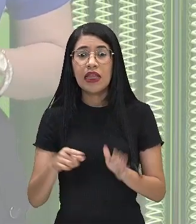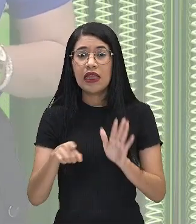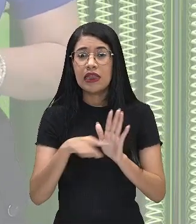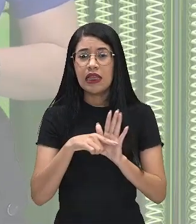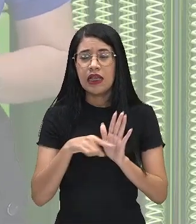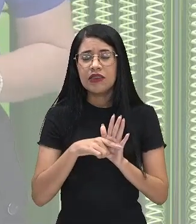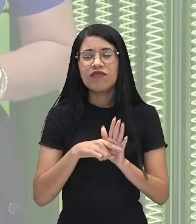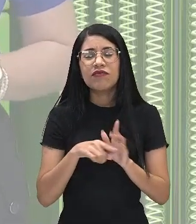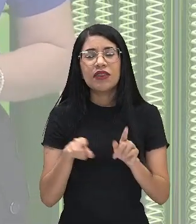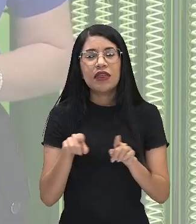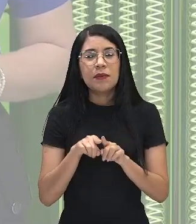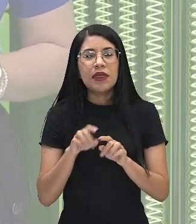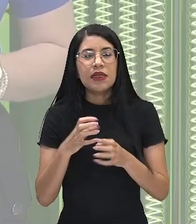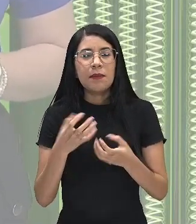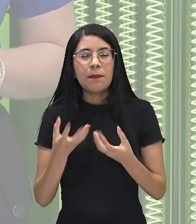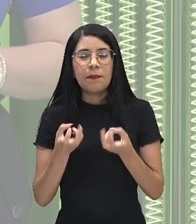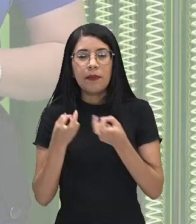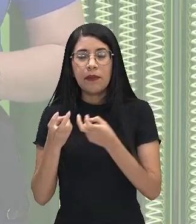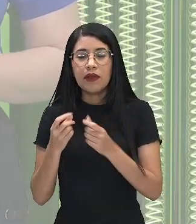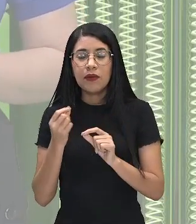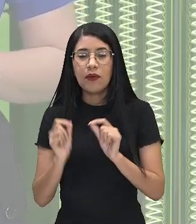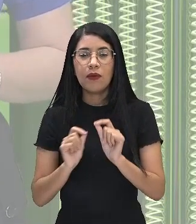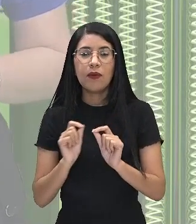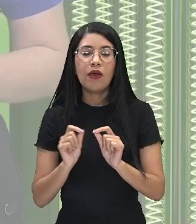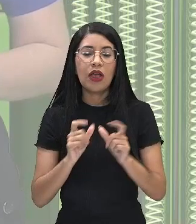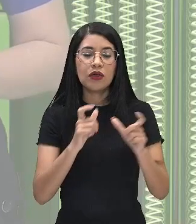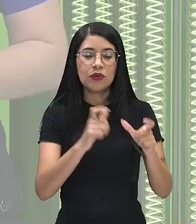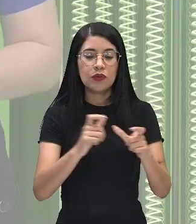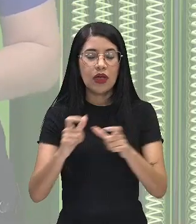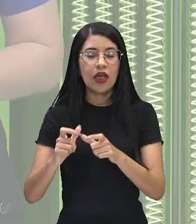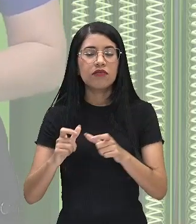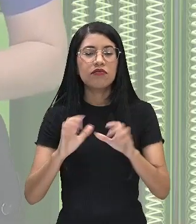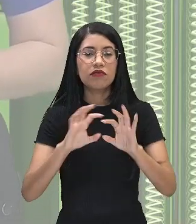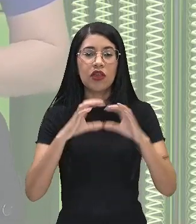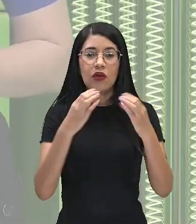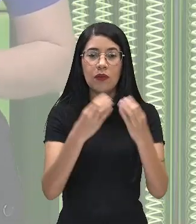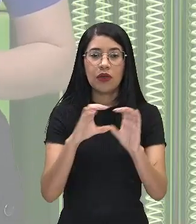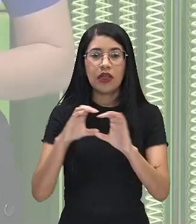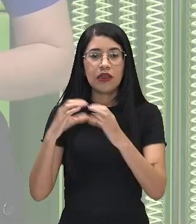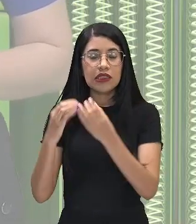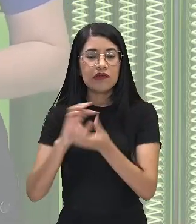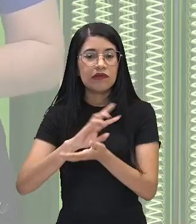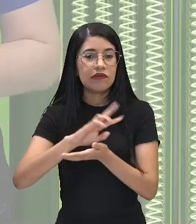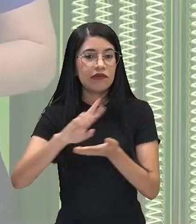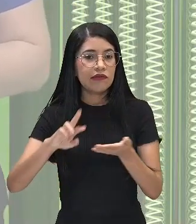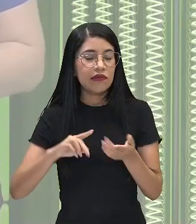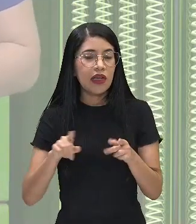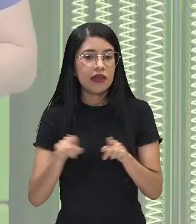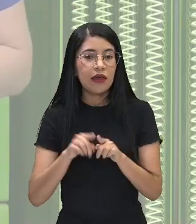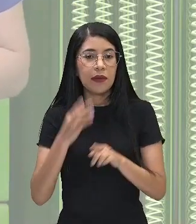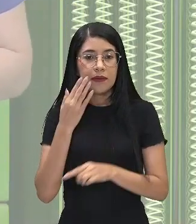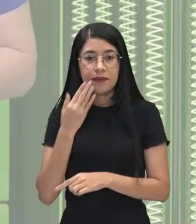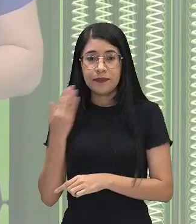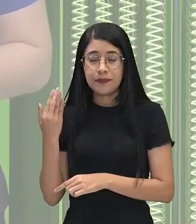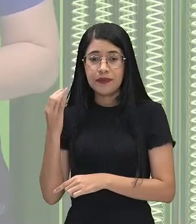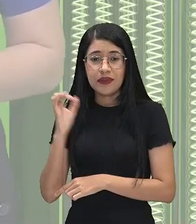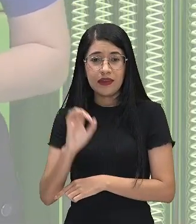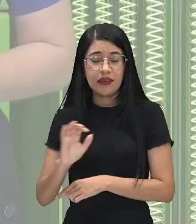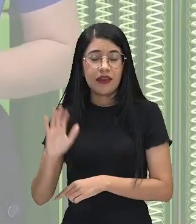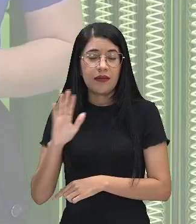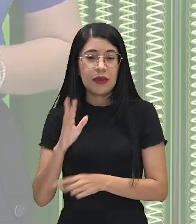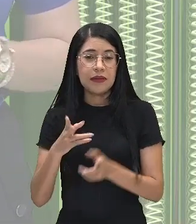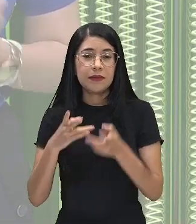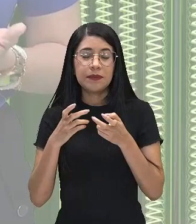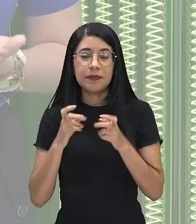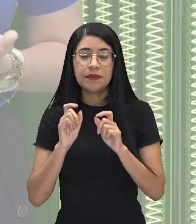foram sentidos pelas comunidades locais, como vocês podem observar nessa foto. Então, nós temos